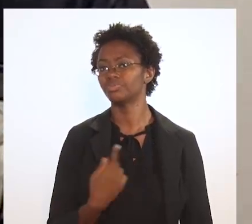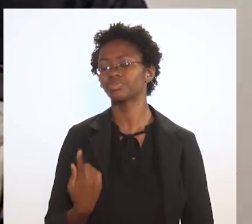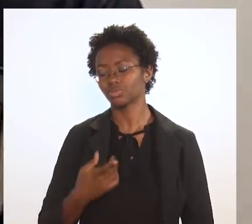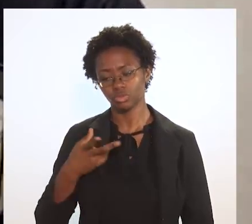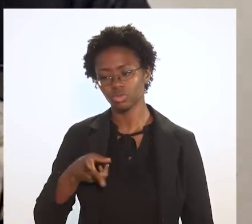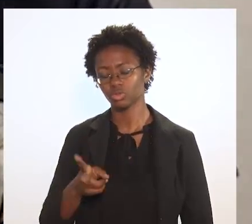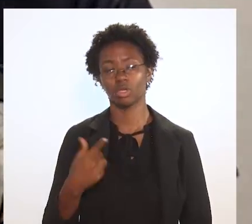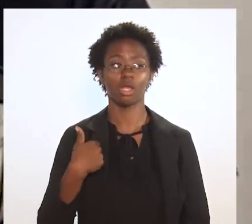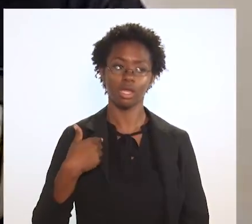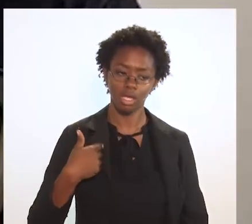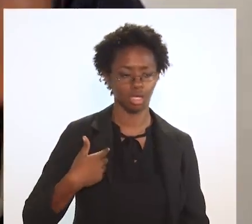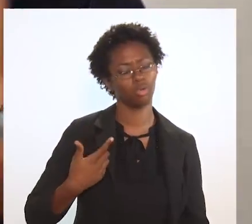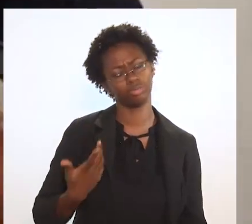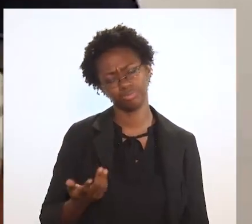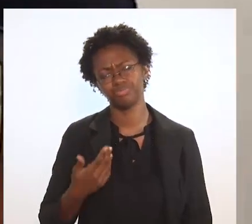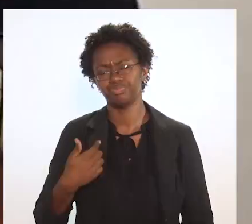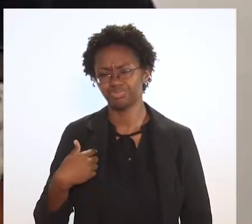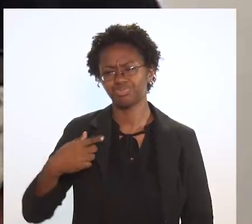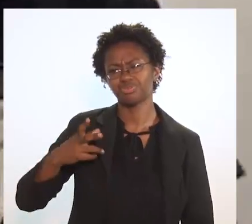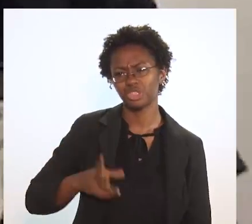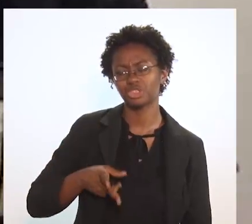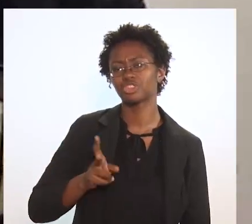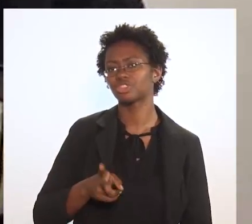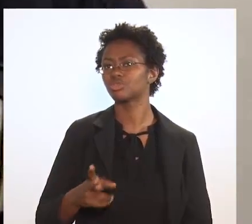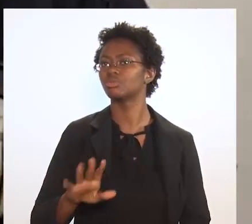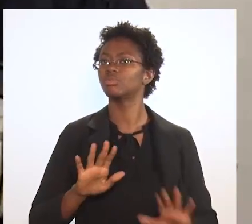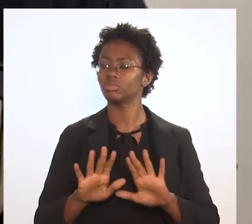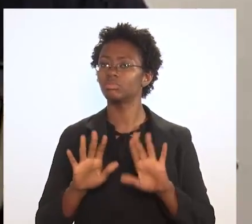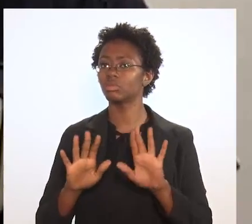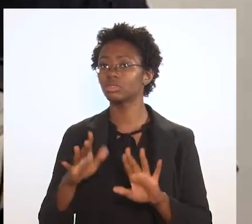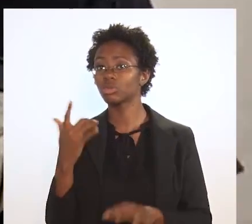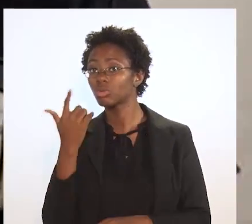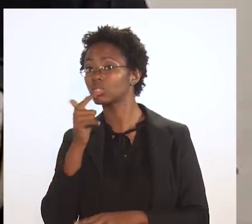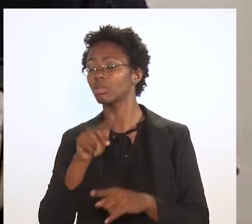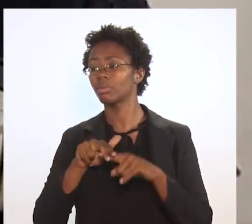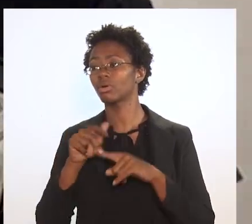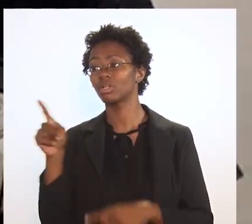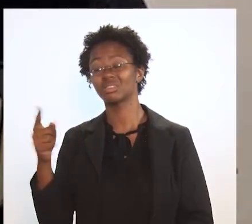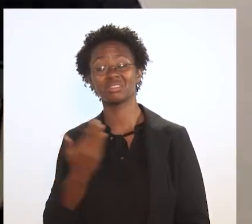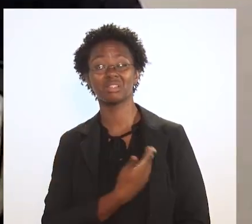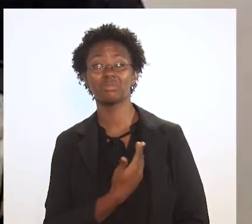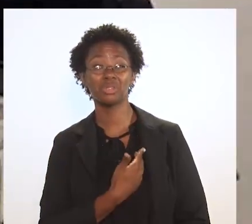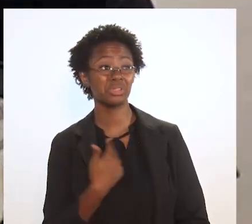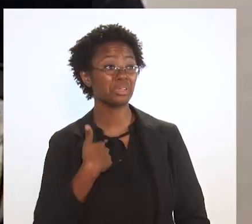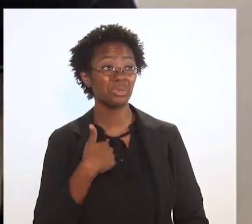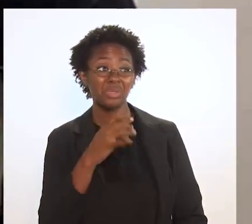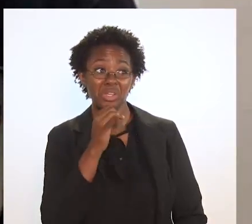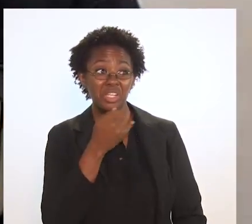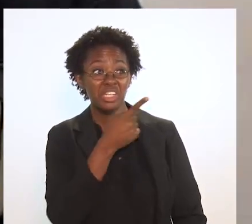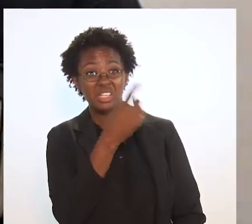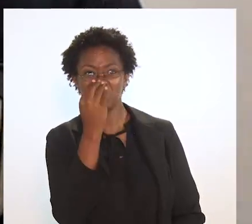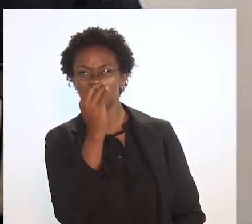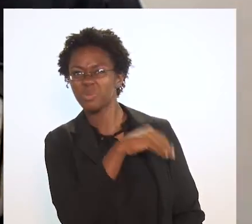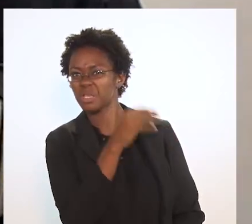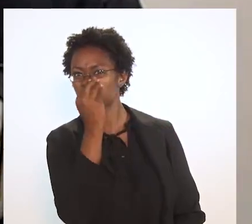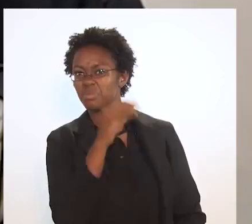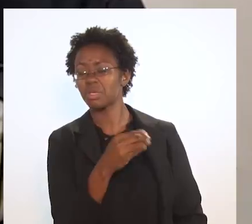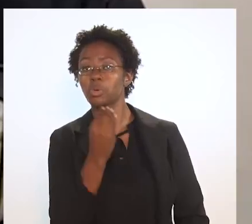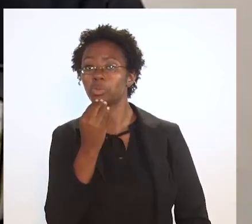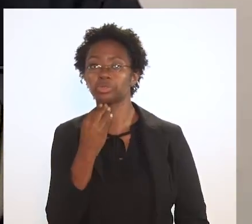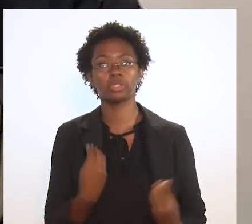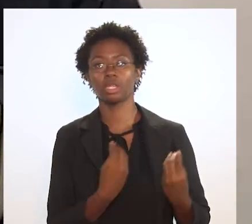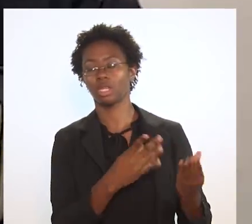E a gente está aí. Eu, graças a Deus, estou caminhando. Mas eu fico triste por meus amigos que estão aí esquecidos e ninguém